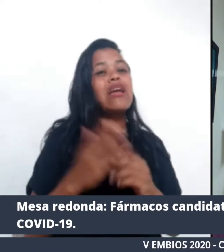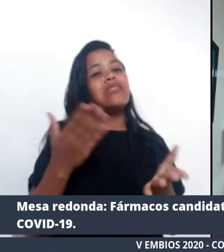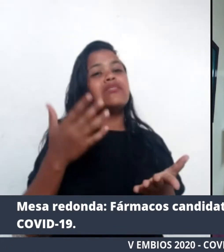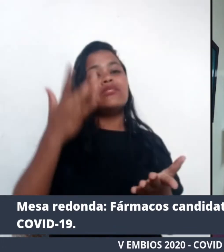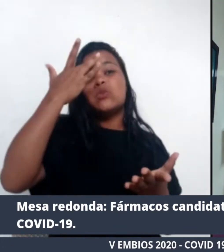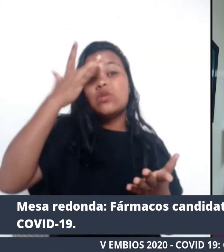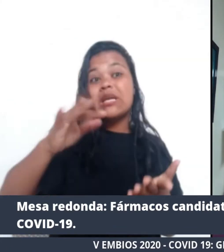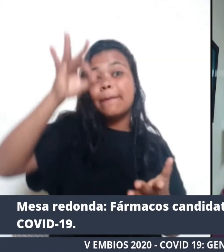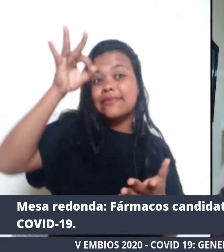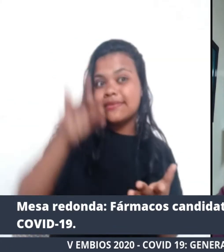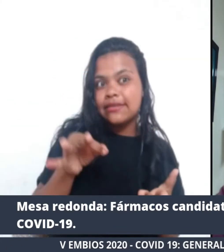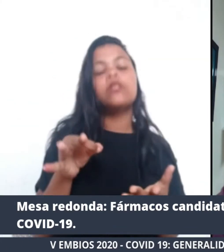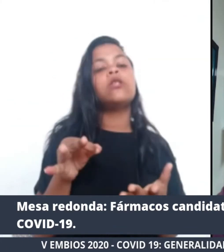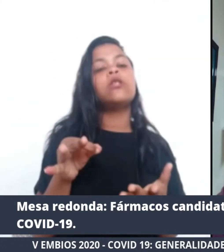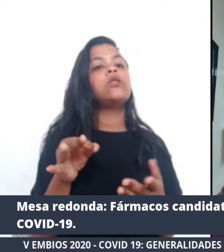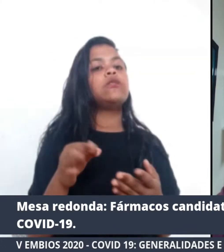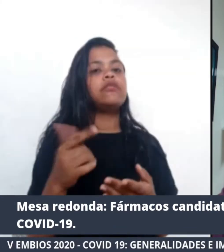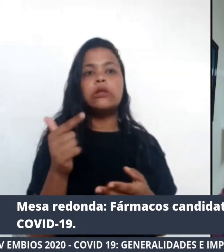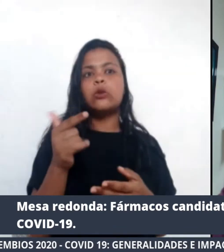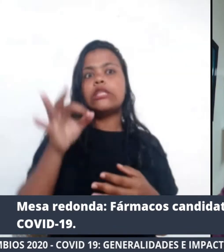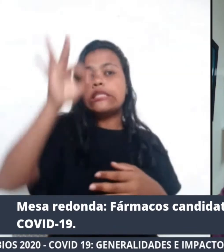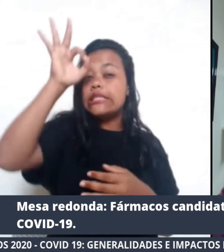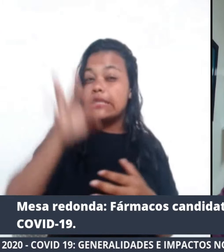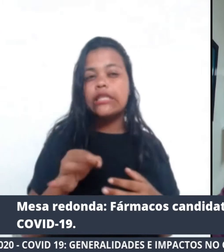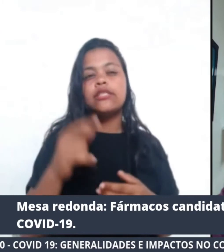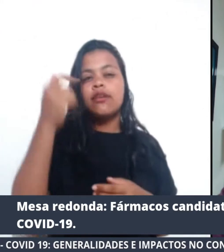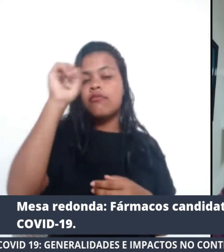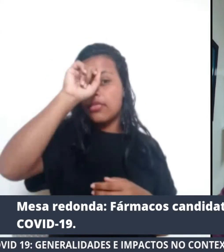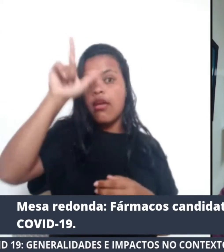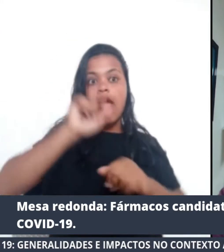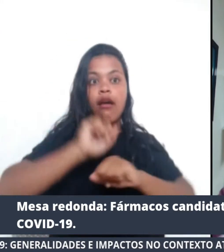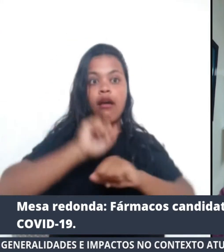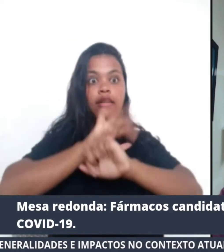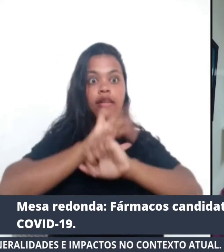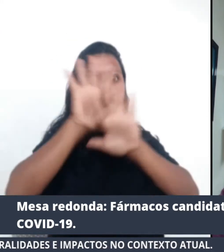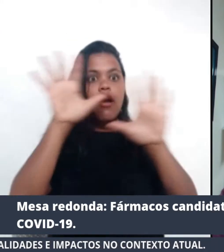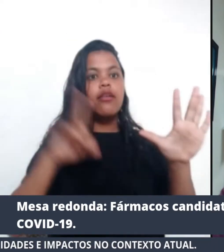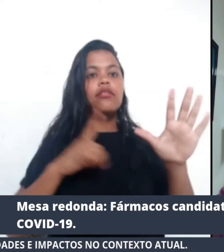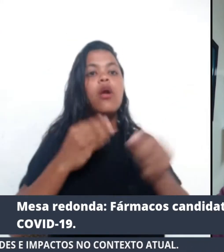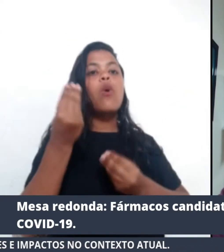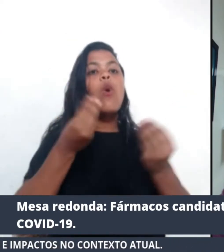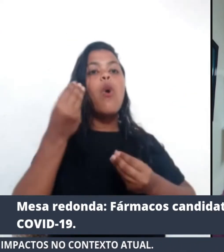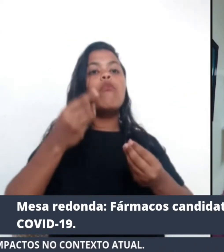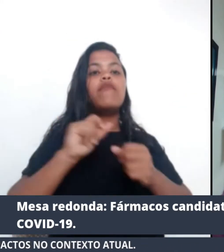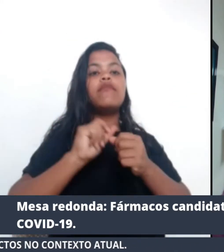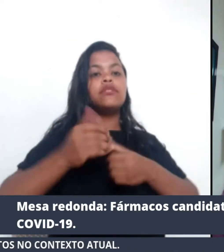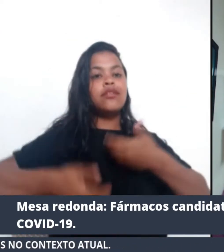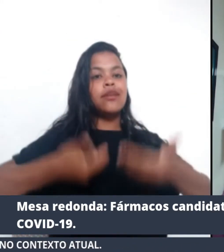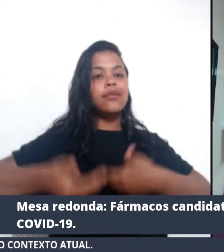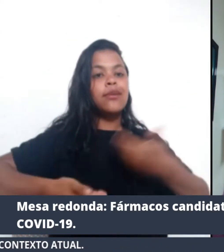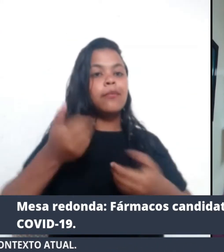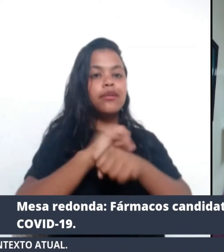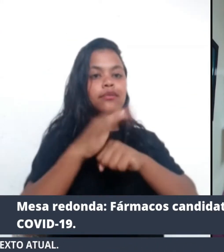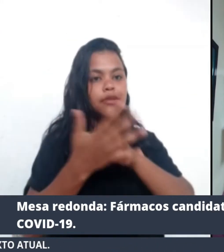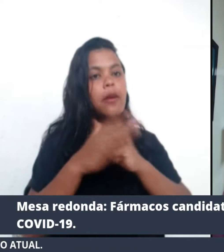Então, não há uma ideia clara do que a gente tenha como um padrão de utilização, mas eu vou tentar trazer